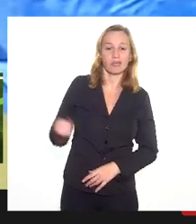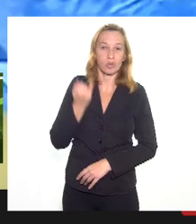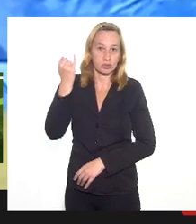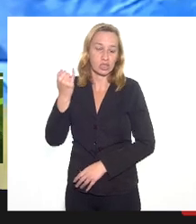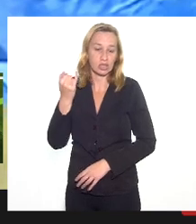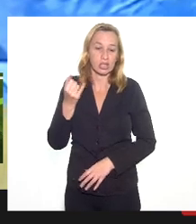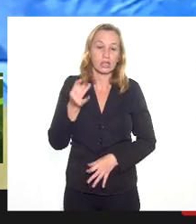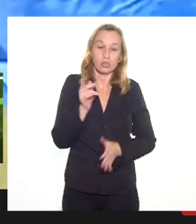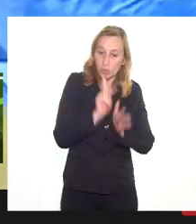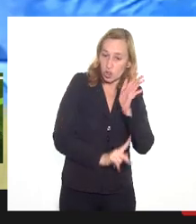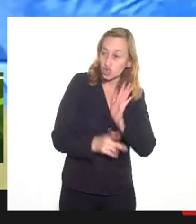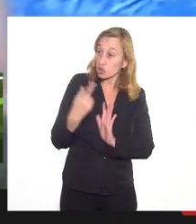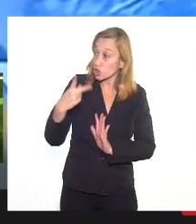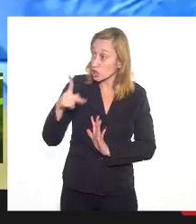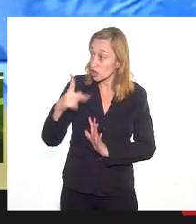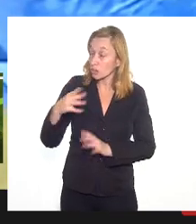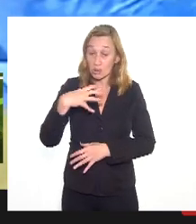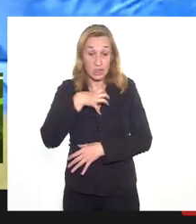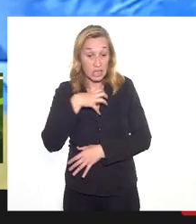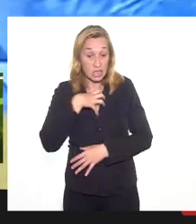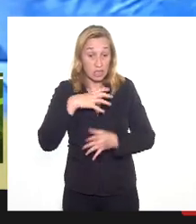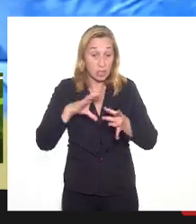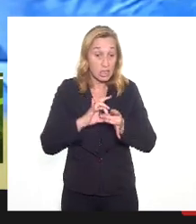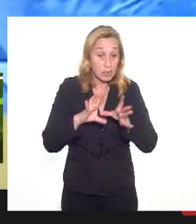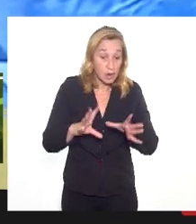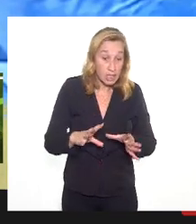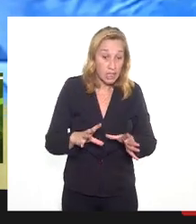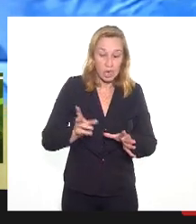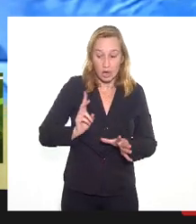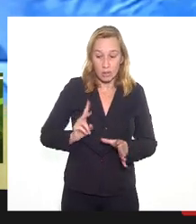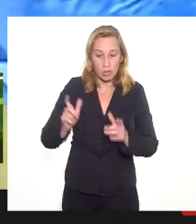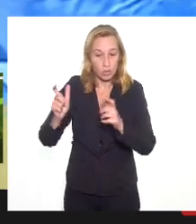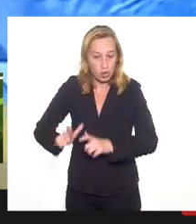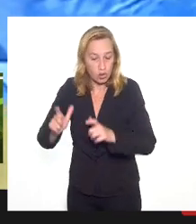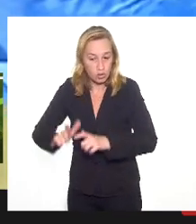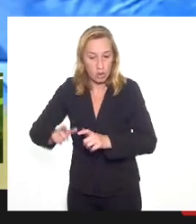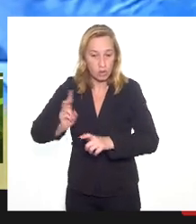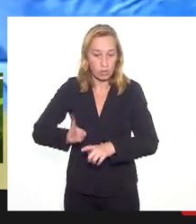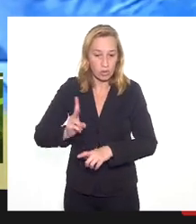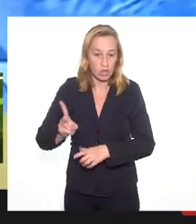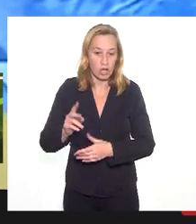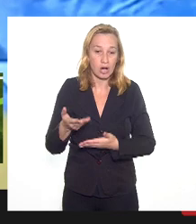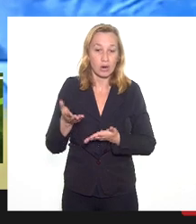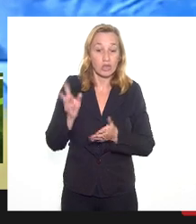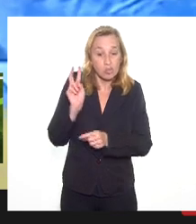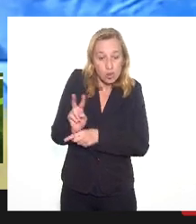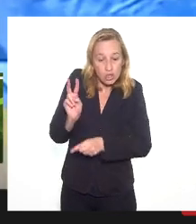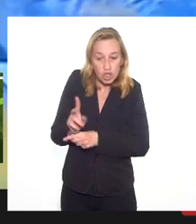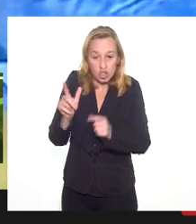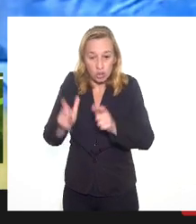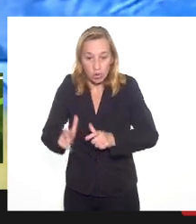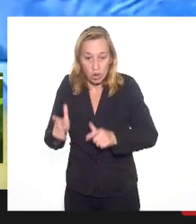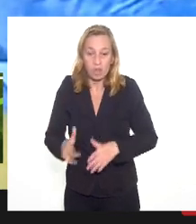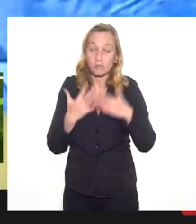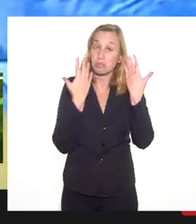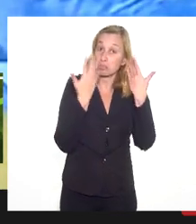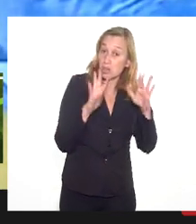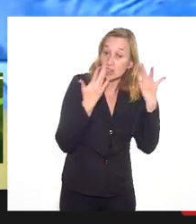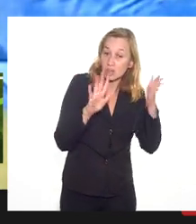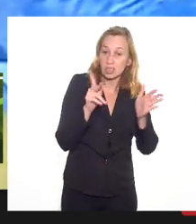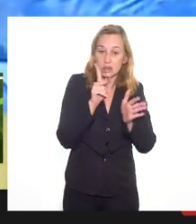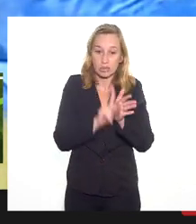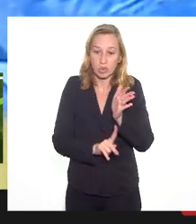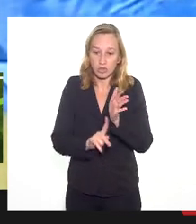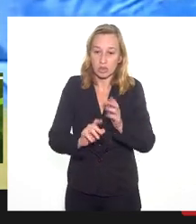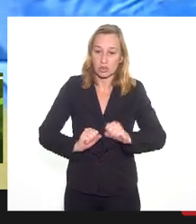seu projeto nesse sentido de nos permanecer no território, salvaguardar e resguardar esse território. Então, eu parabenizo esse projeto